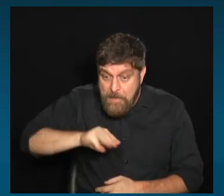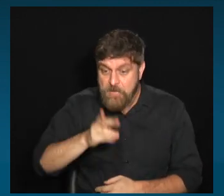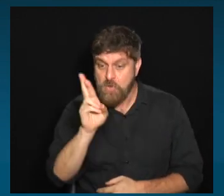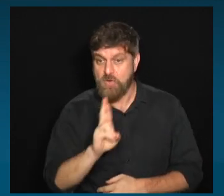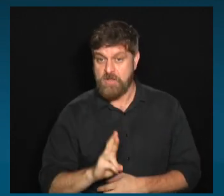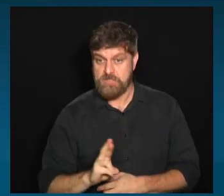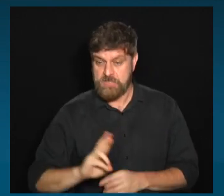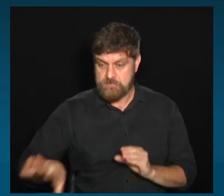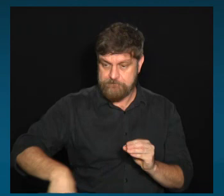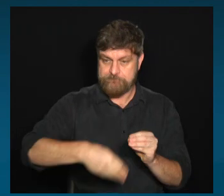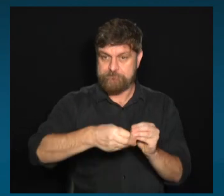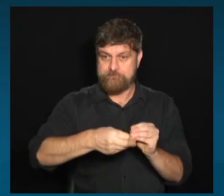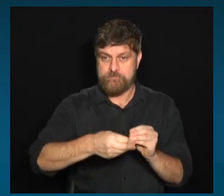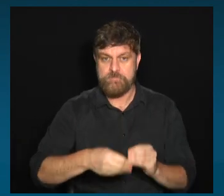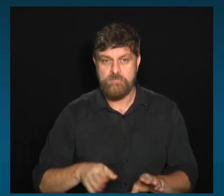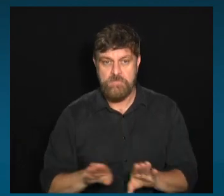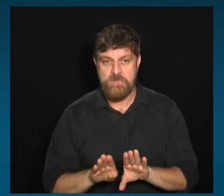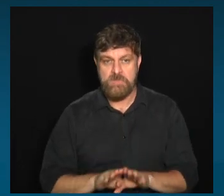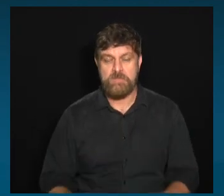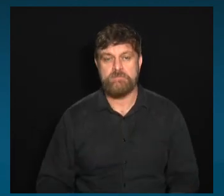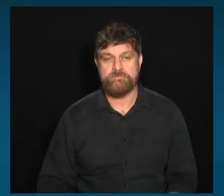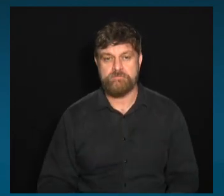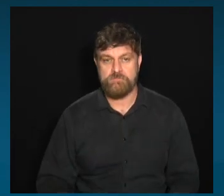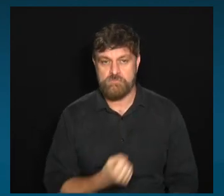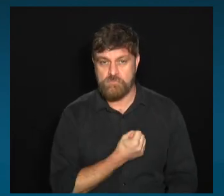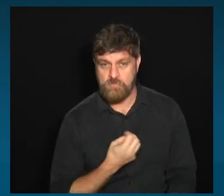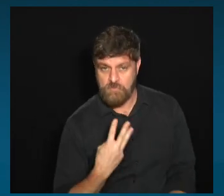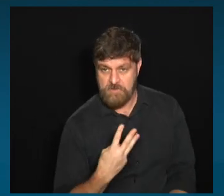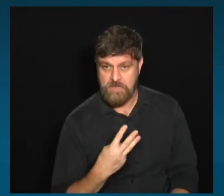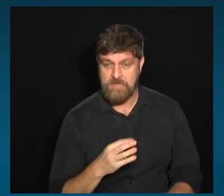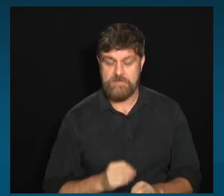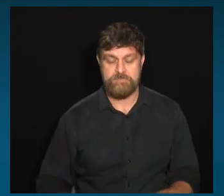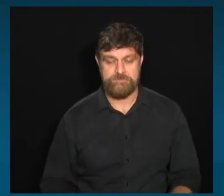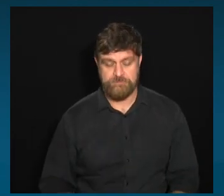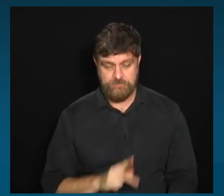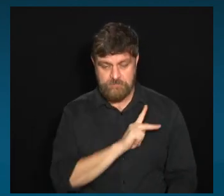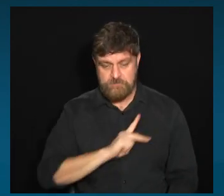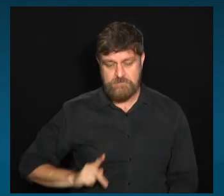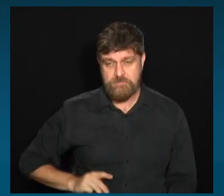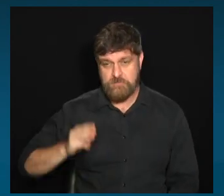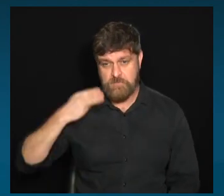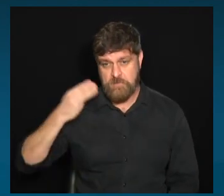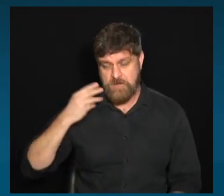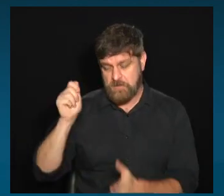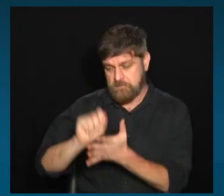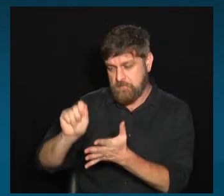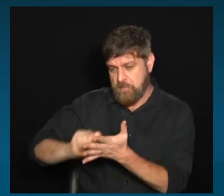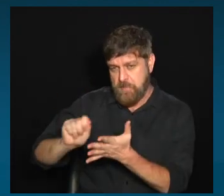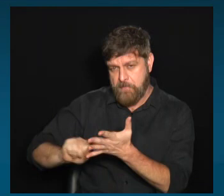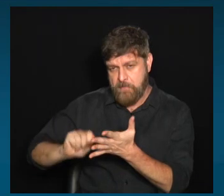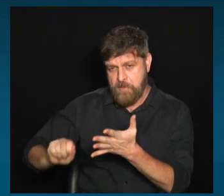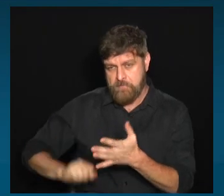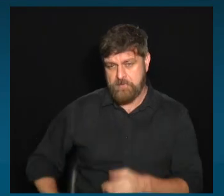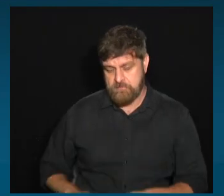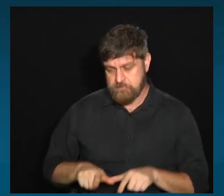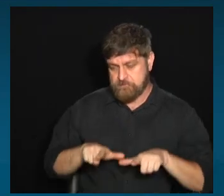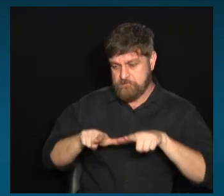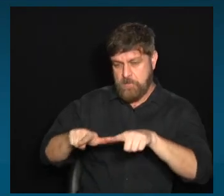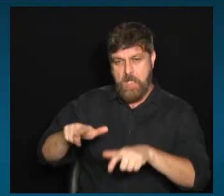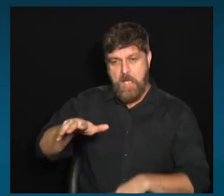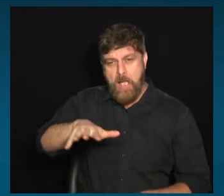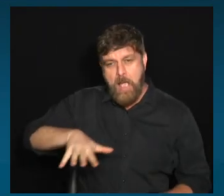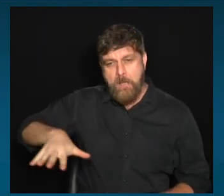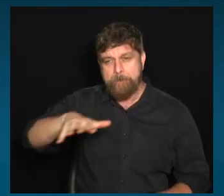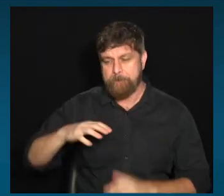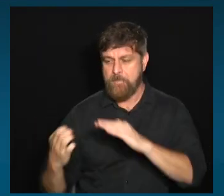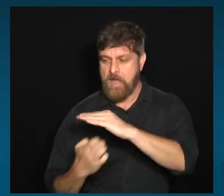reais. Em turno único está na pauta o projeto do presidente da Câmara, Marcos Bernardelli, que concede o diploma de mérito empresarial